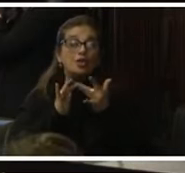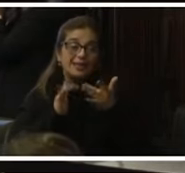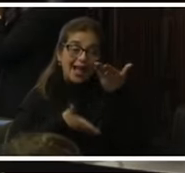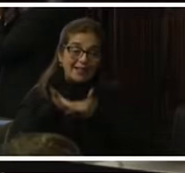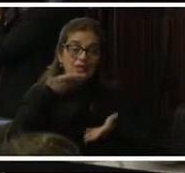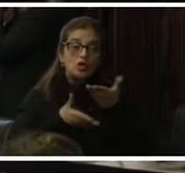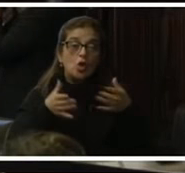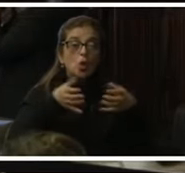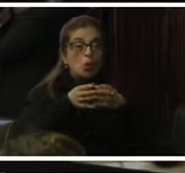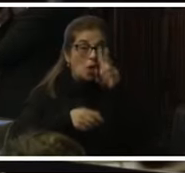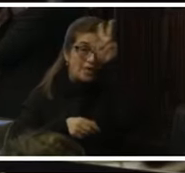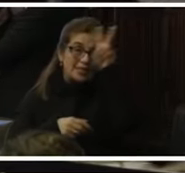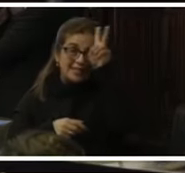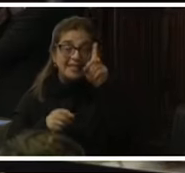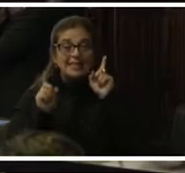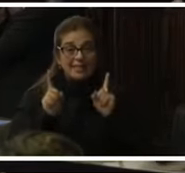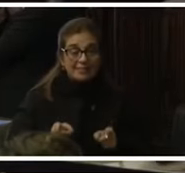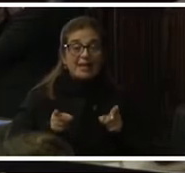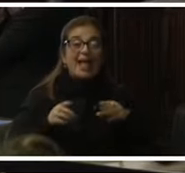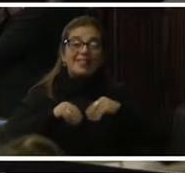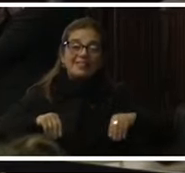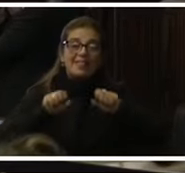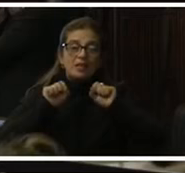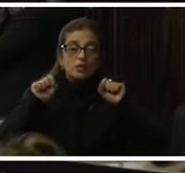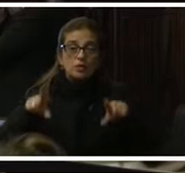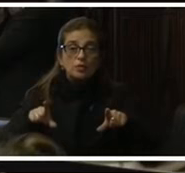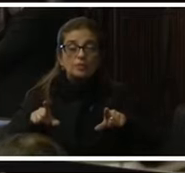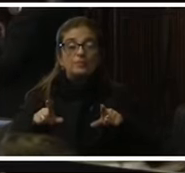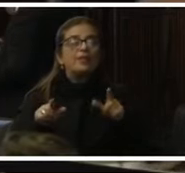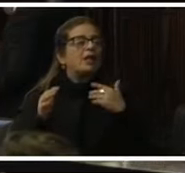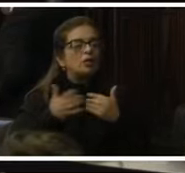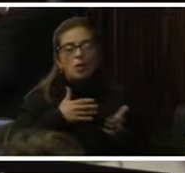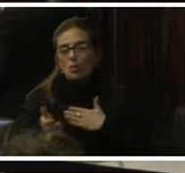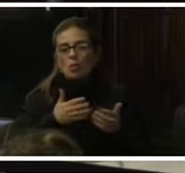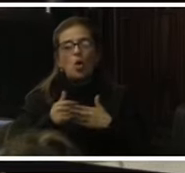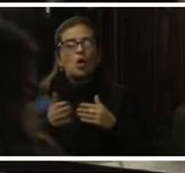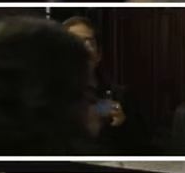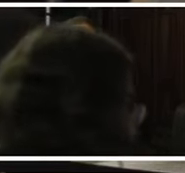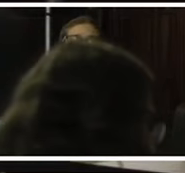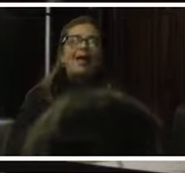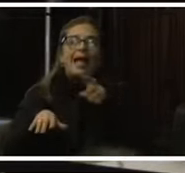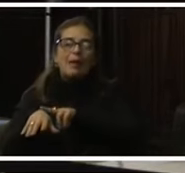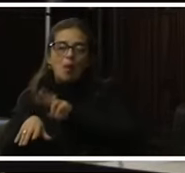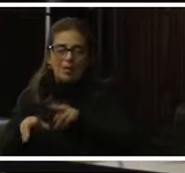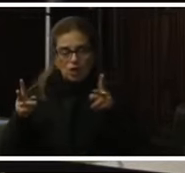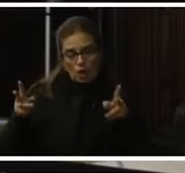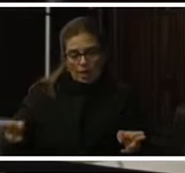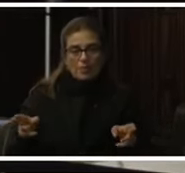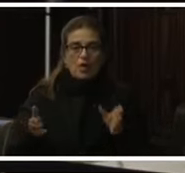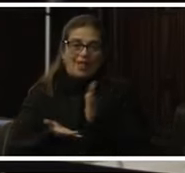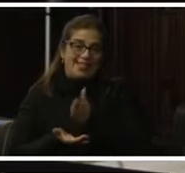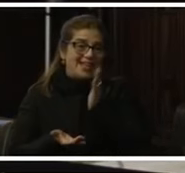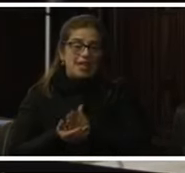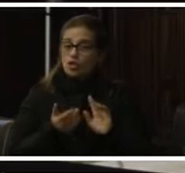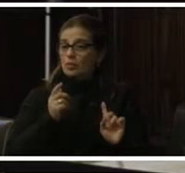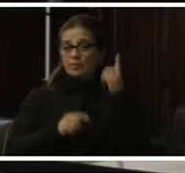indígenas e suas terras independente independentemente de marcos temporais vez que direito originário